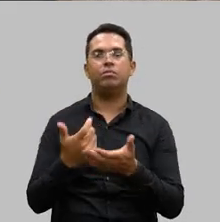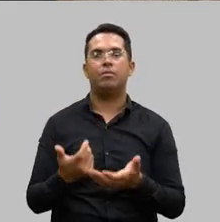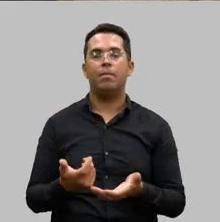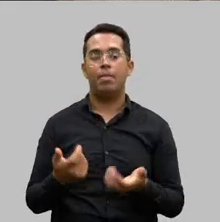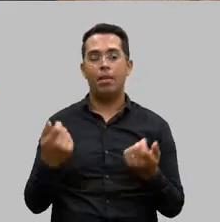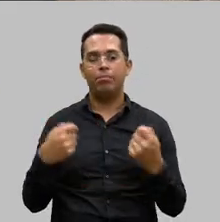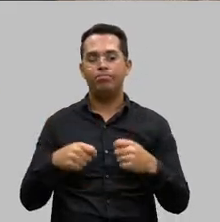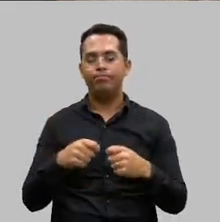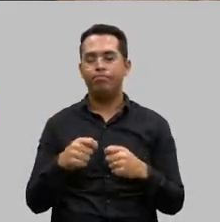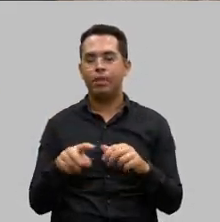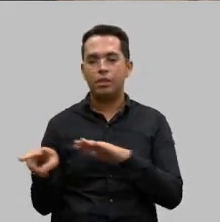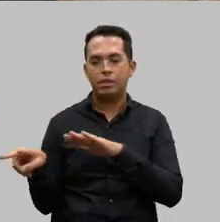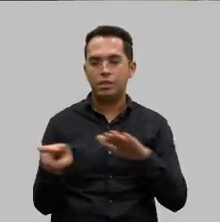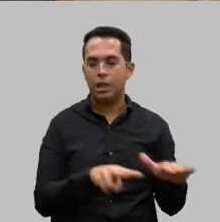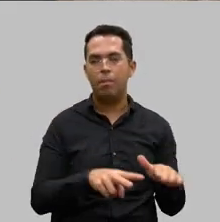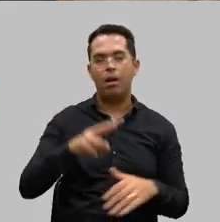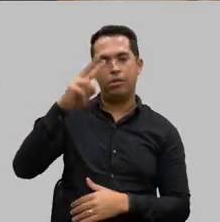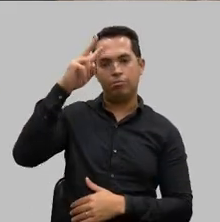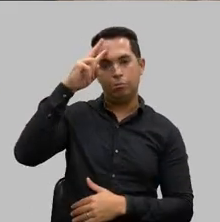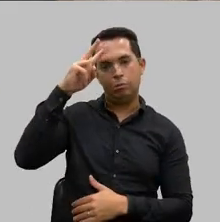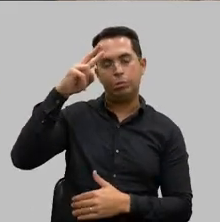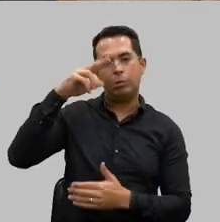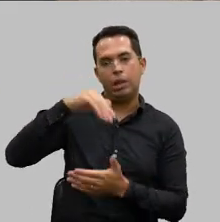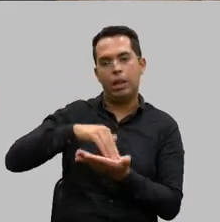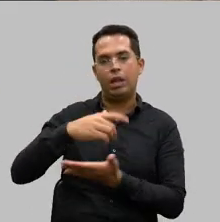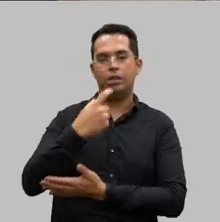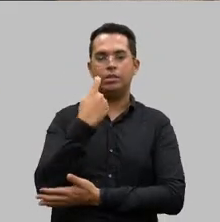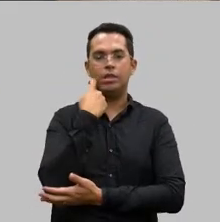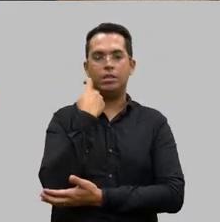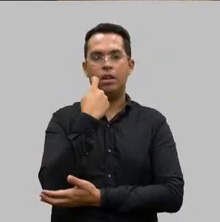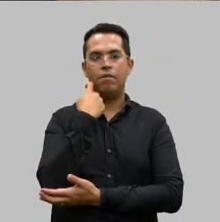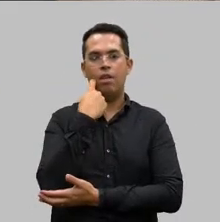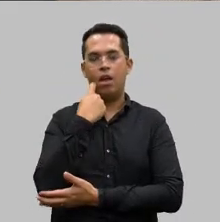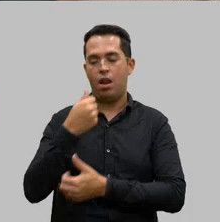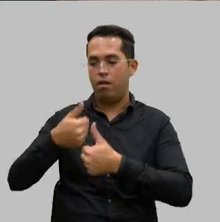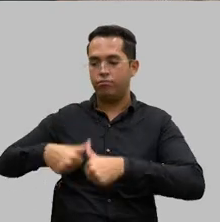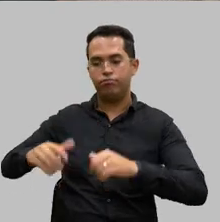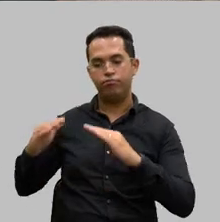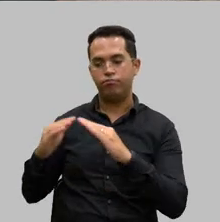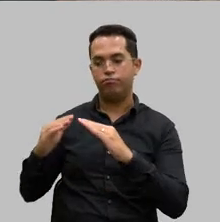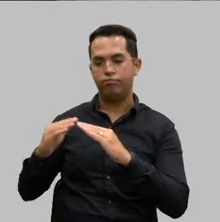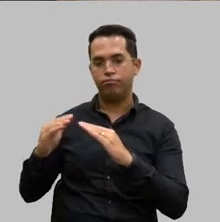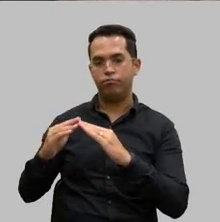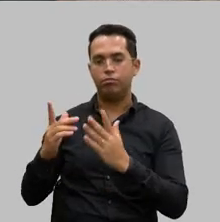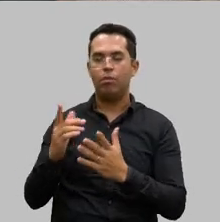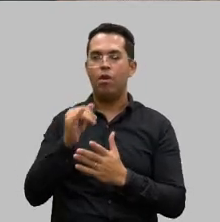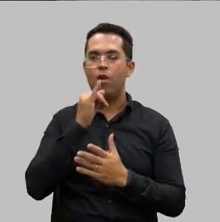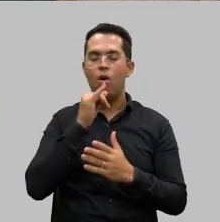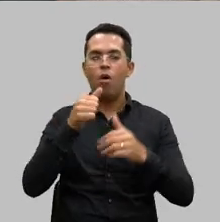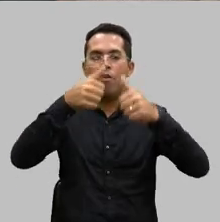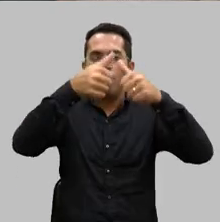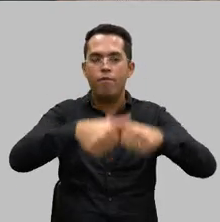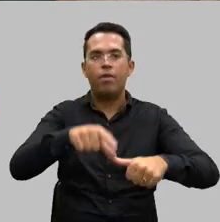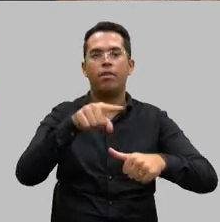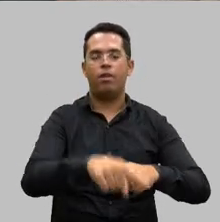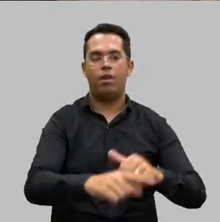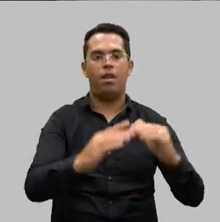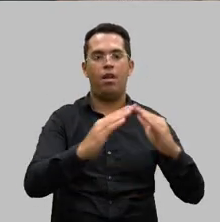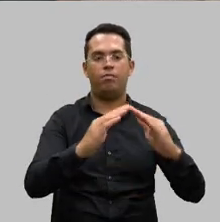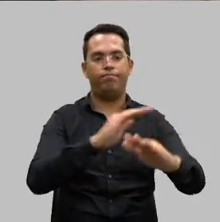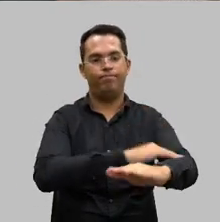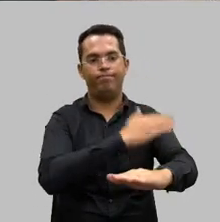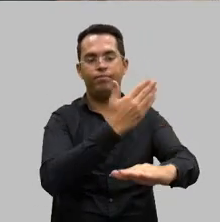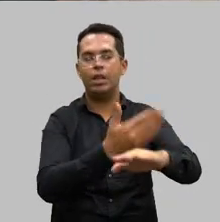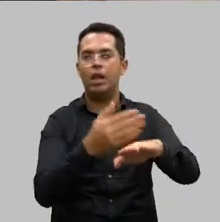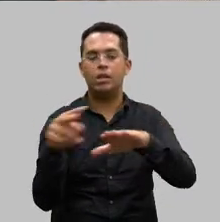segunda a sexta sexta-feira à tarde a família vai buscá-lo porque senão a família pede o vínculo eu como médico